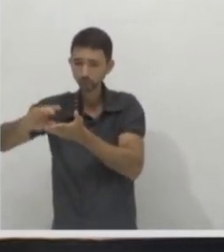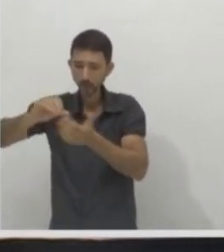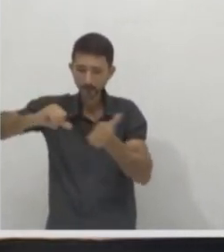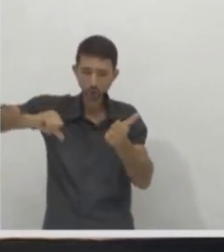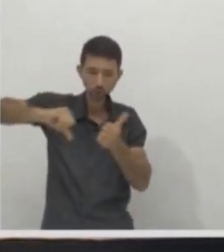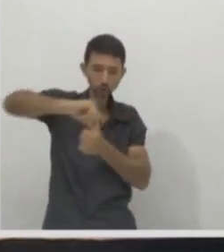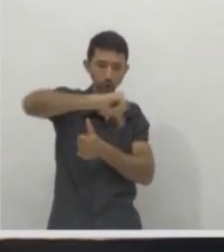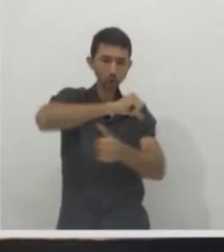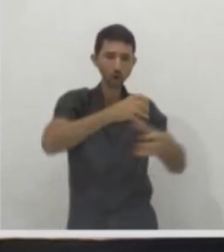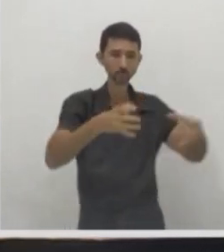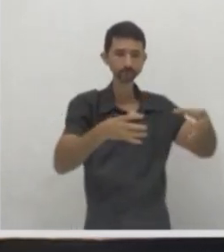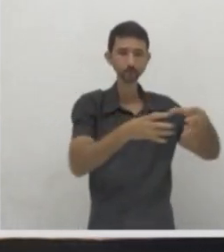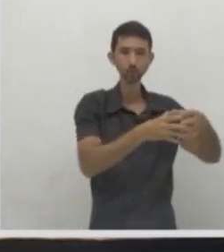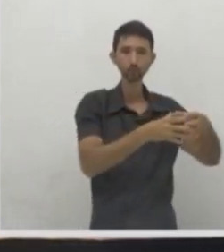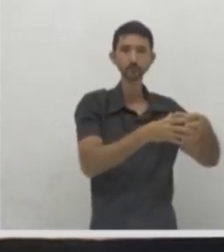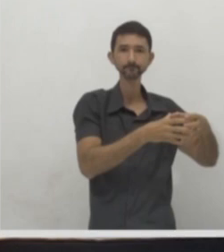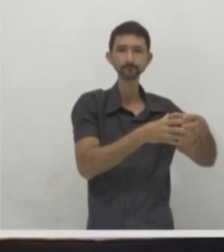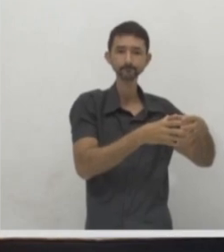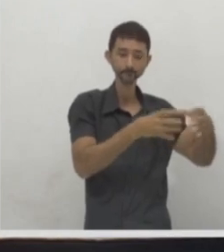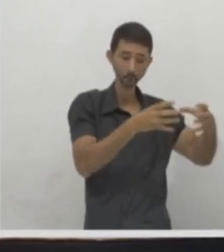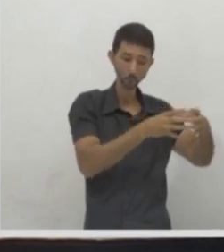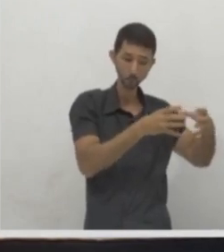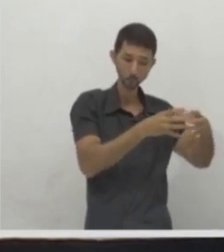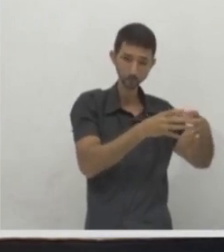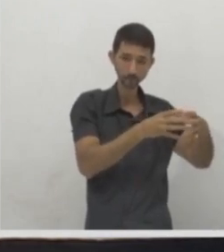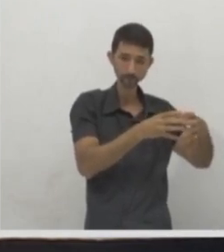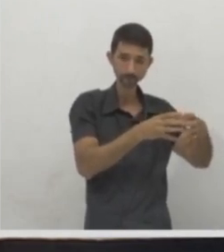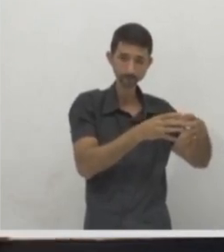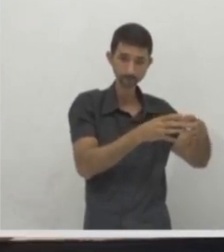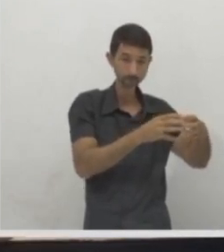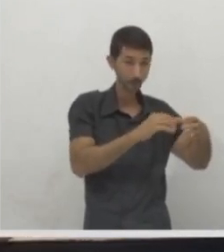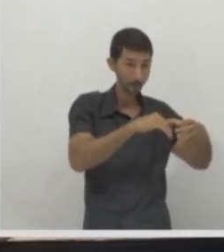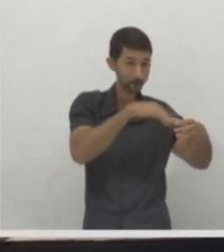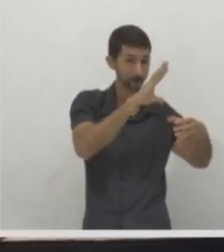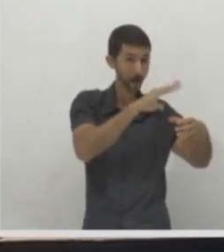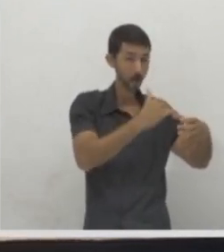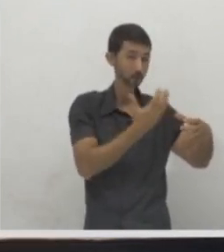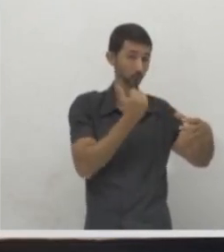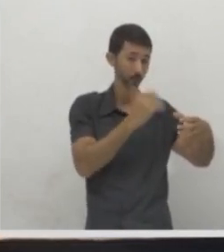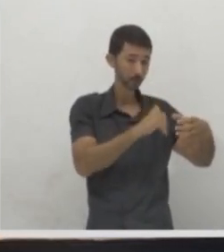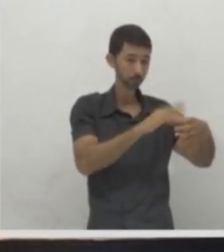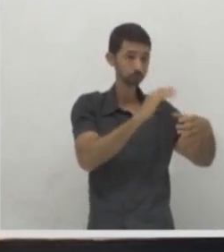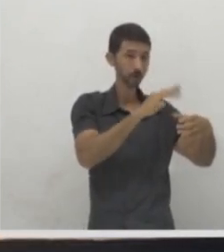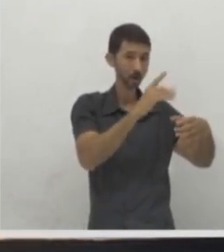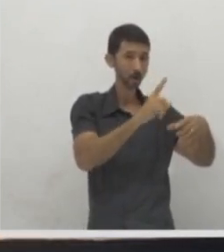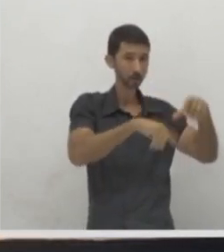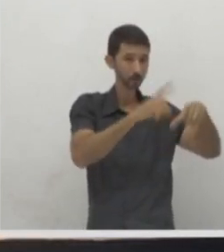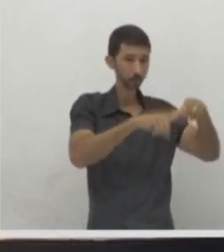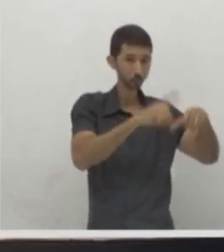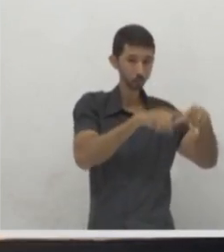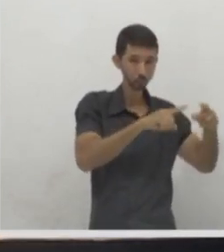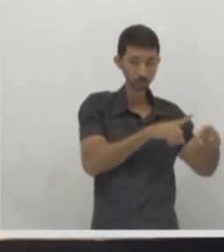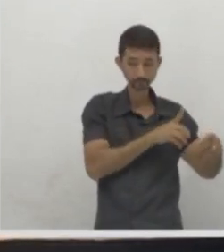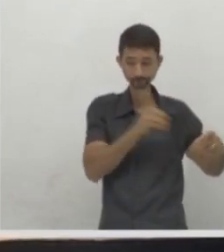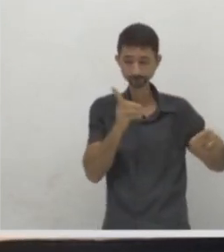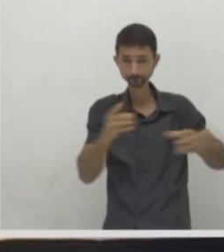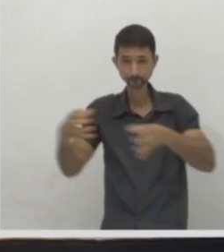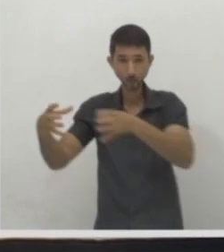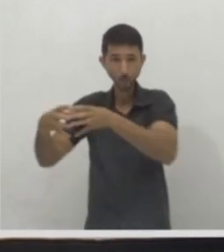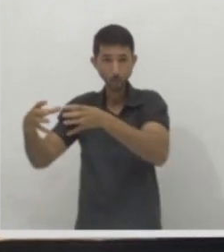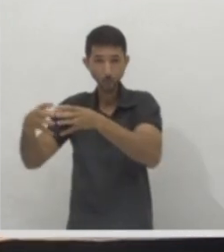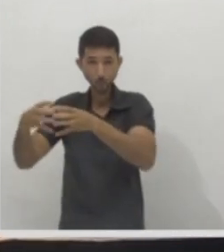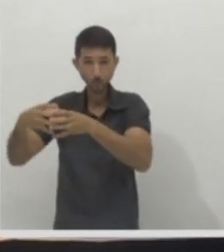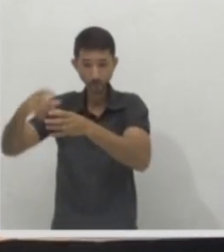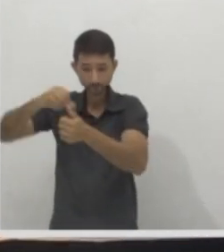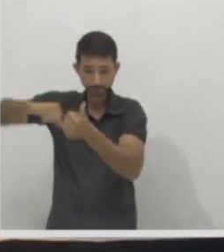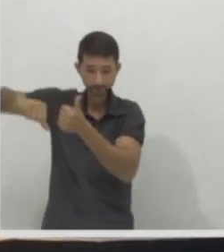escambo. É essa troca daquilo que eu tenho a mais do que eu preciso com o que o outro tem. Então,